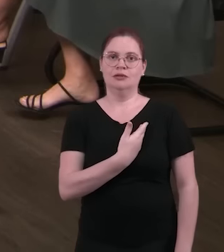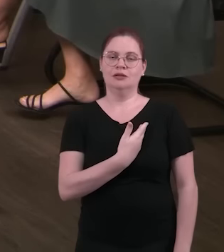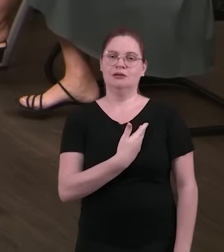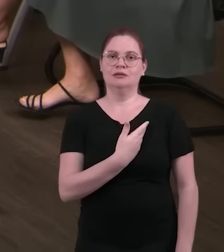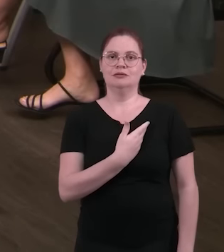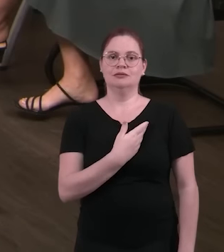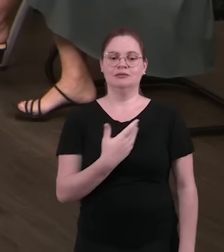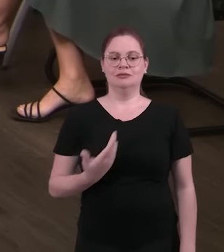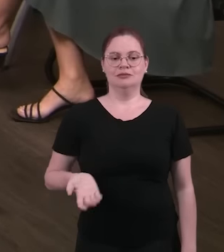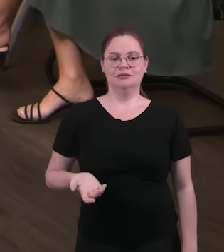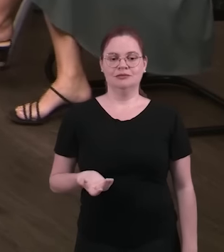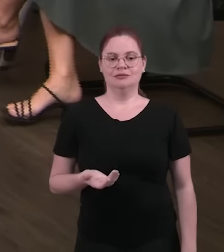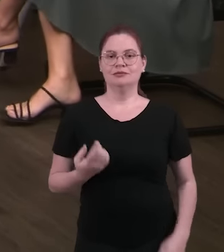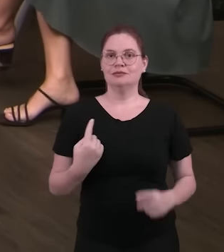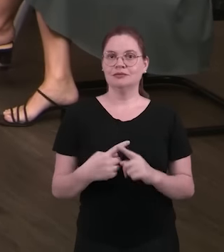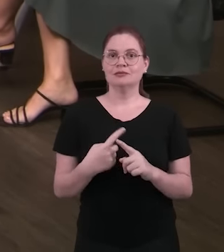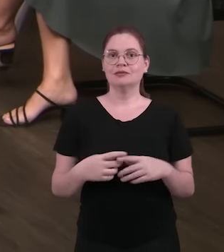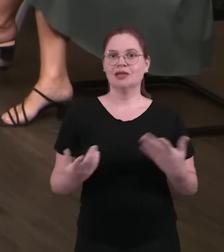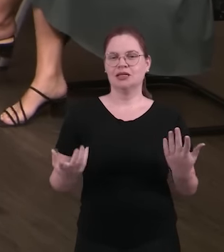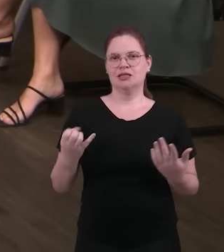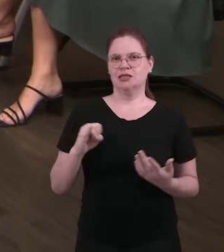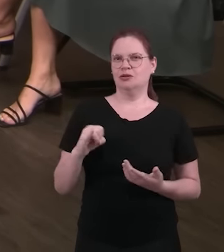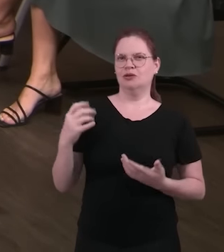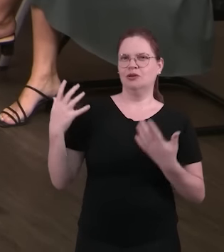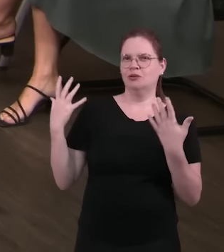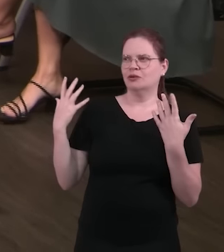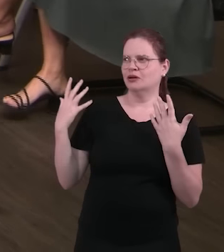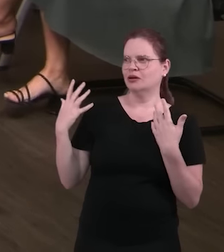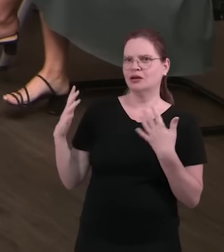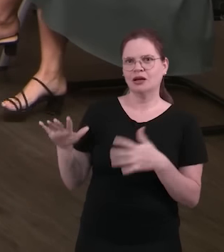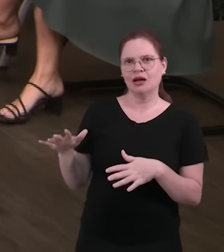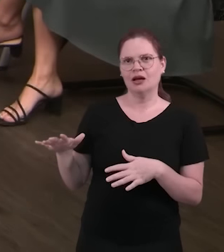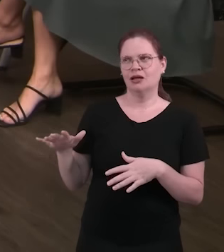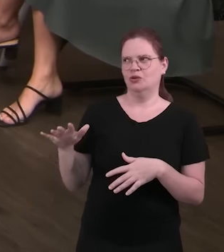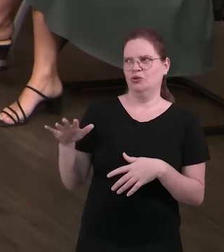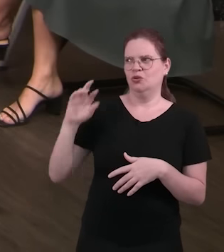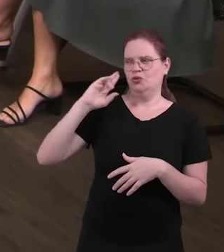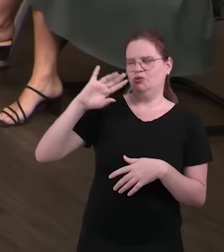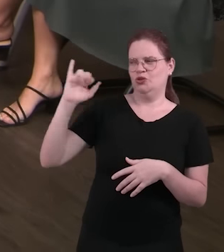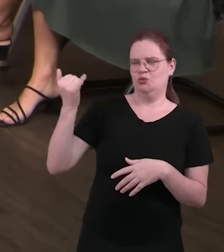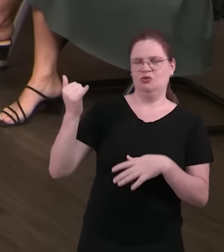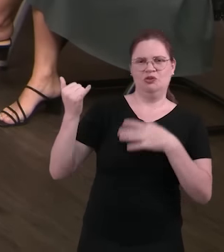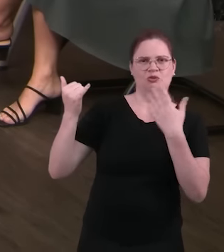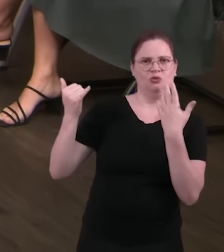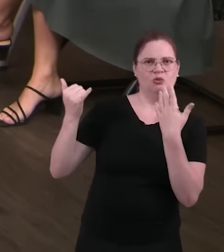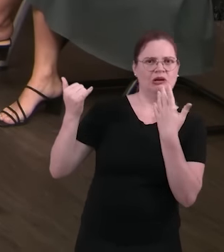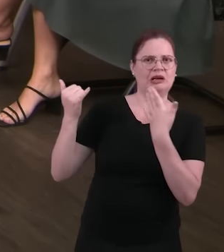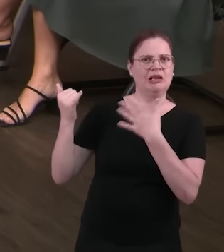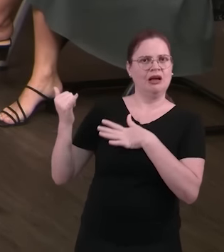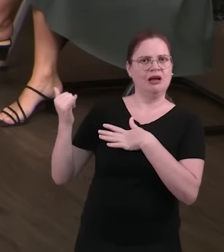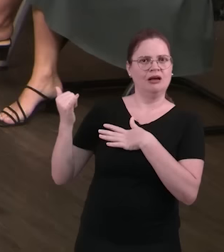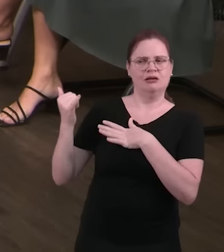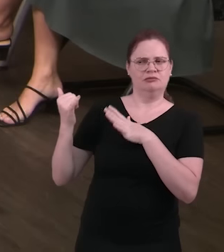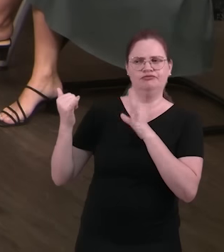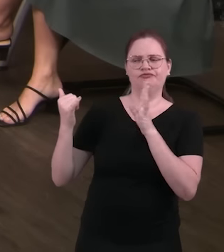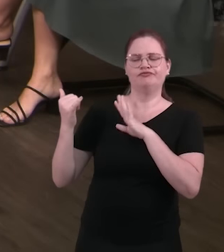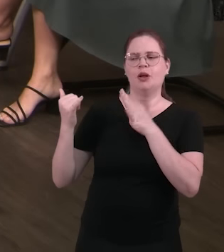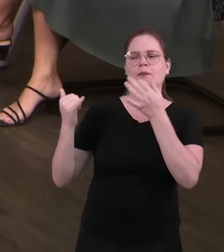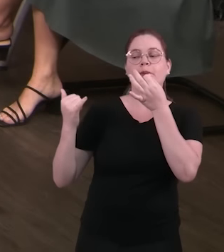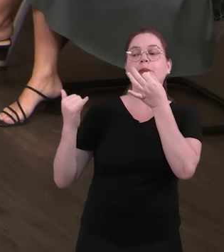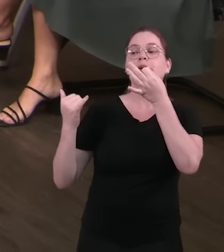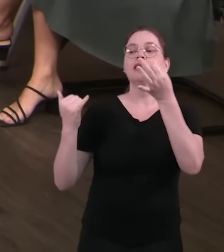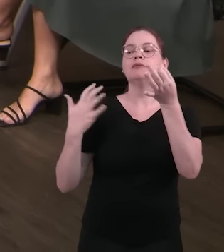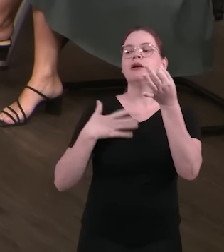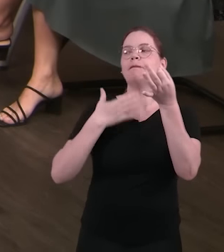Bom servo. Então, quando eu começo a resistir a isso, começo a não aceitar aquilo, isso vira